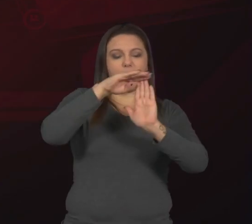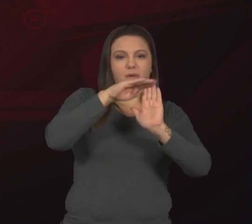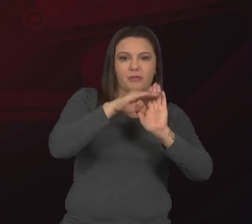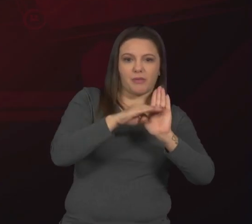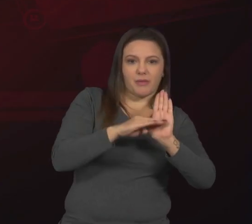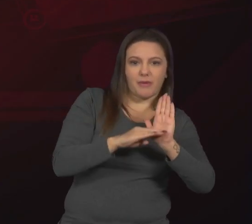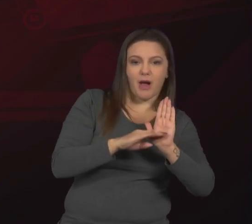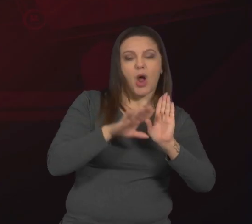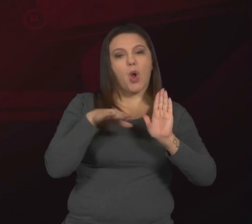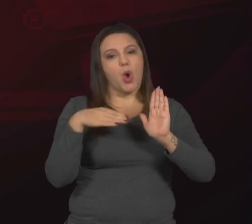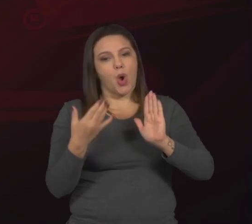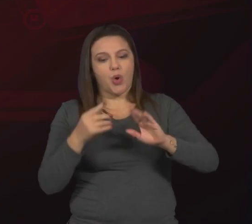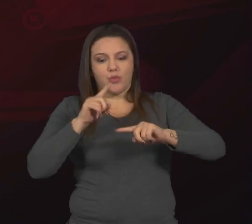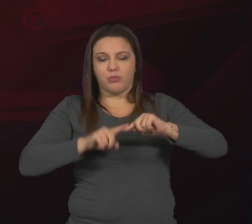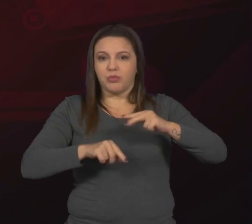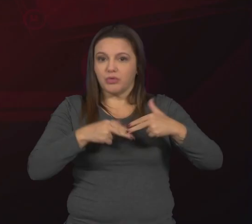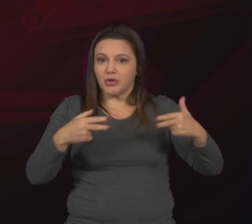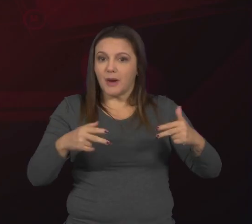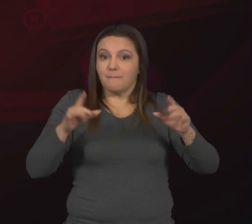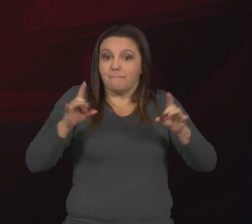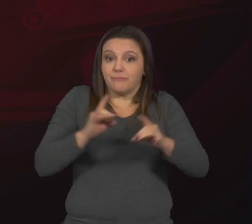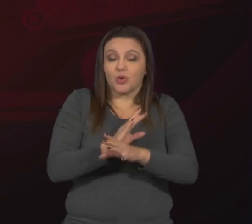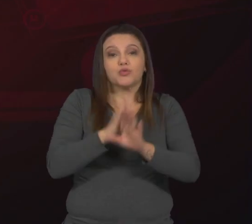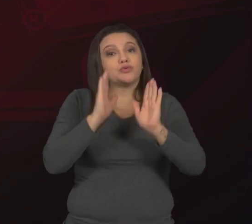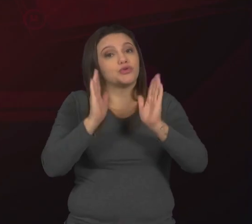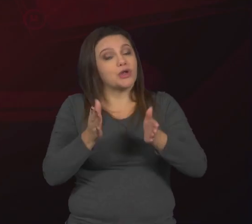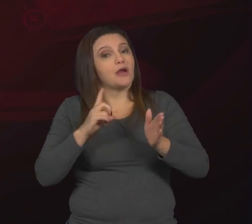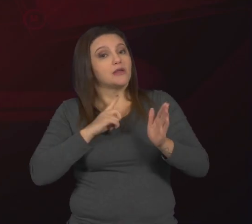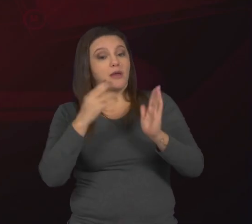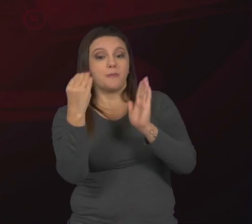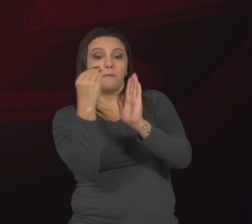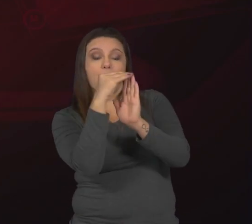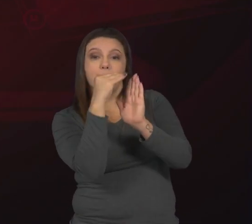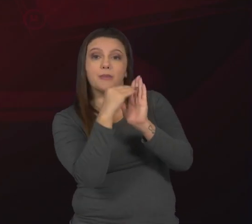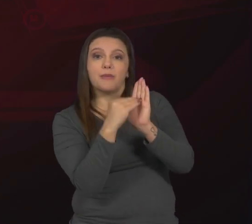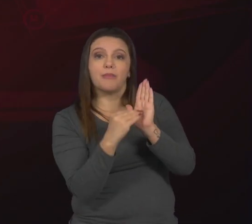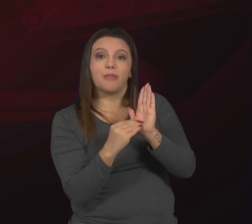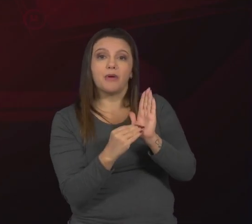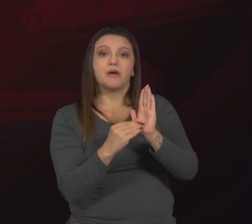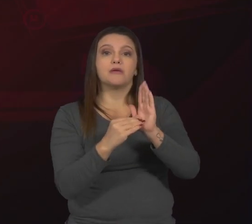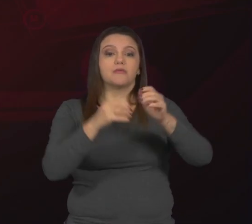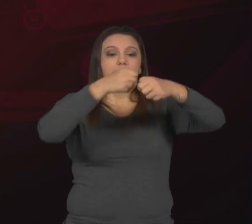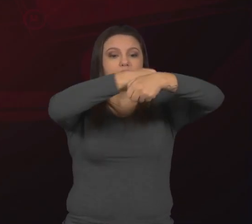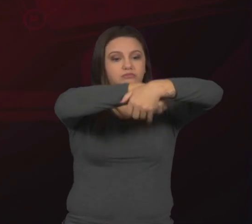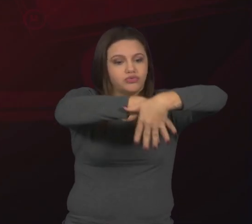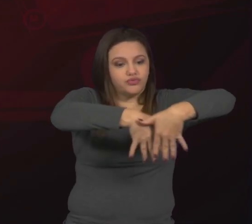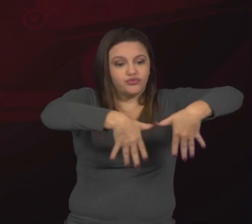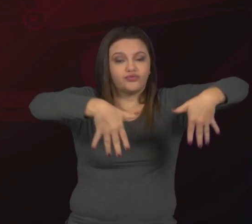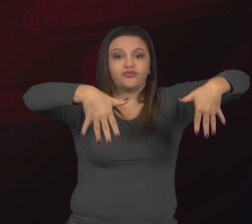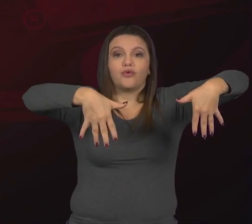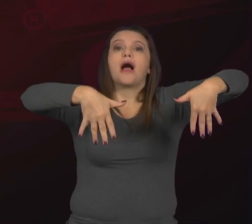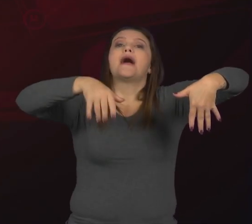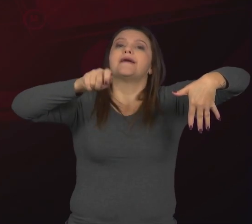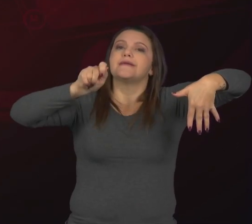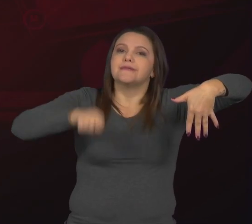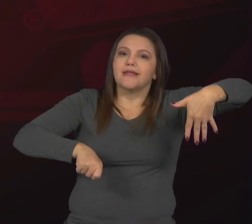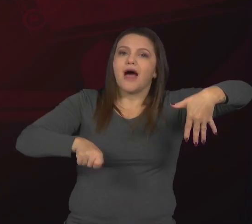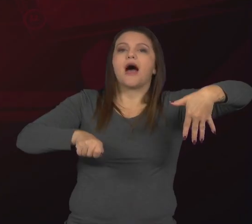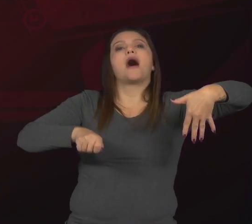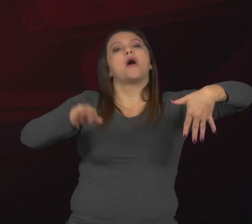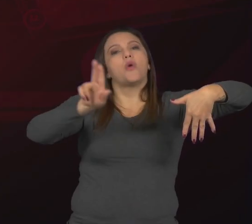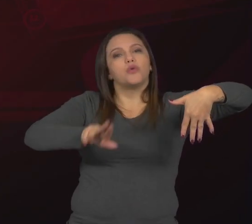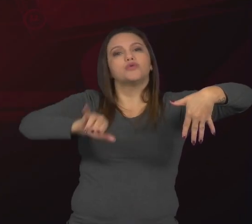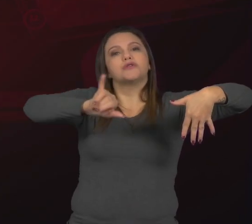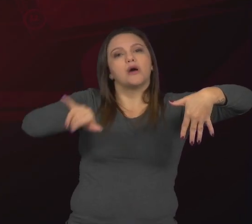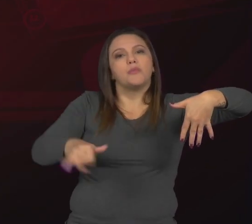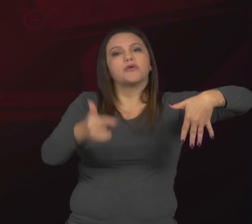componentes que já existem, que colaboram para proporcionar uma arquitetura reusável para uma família de